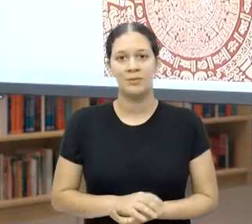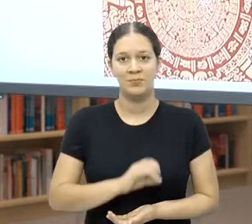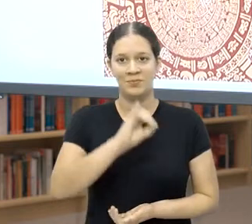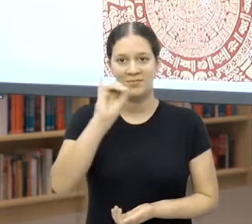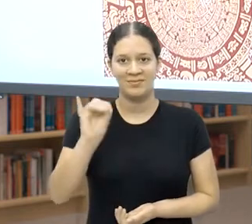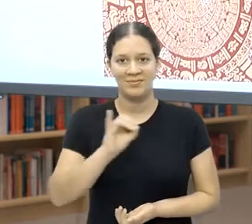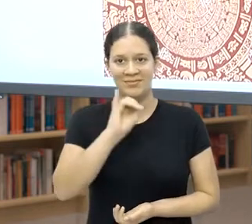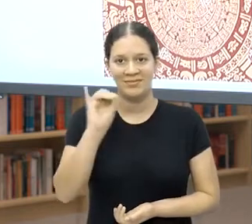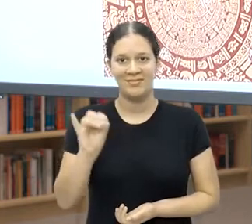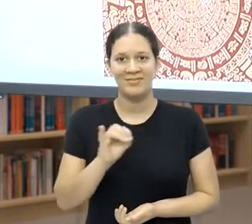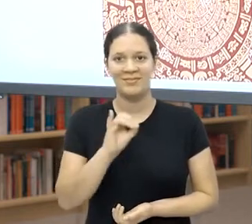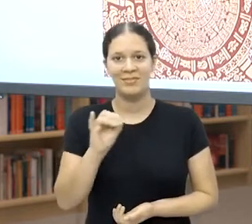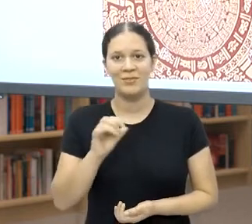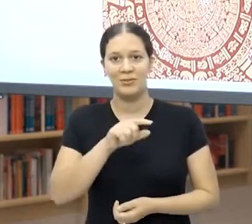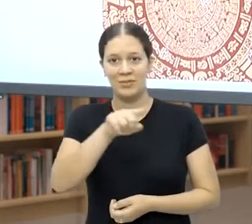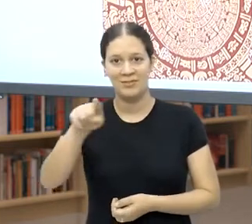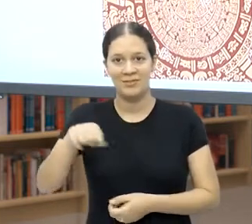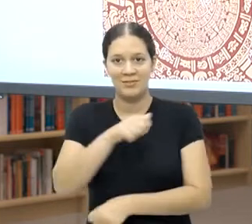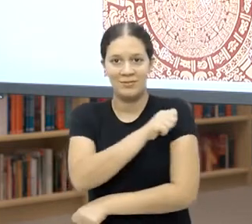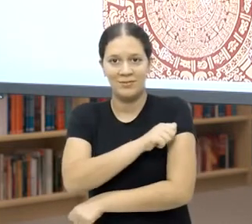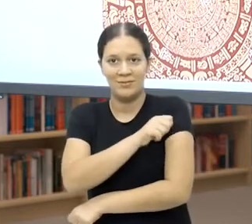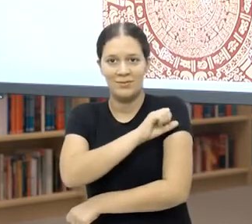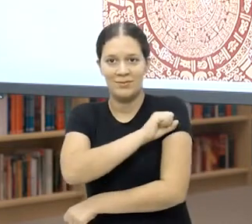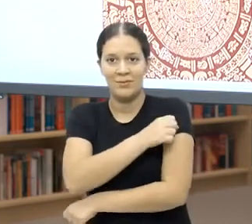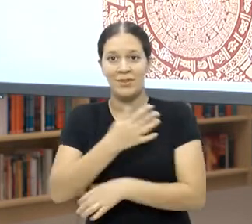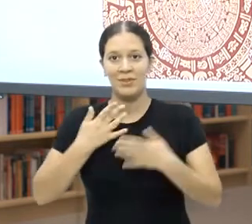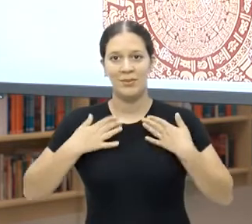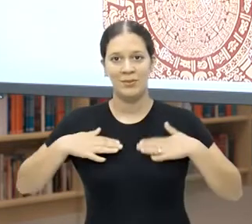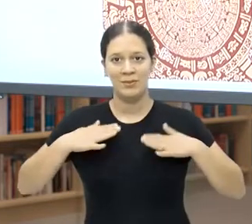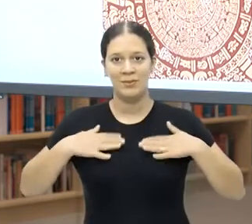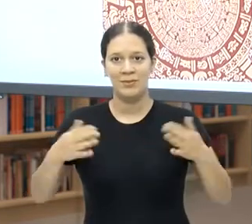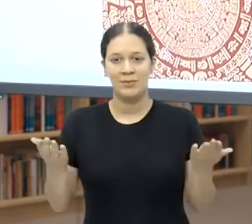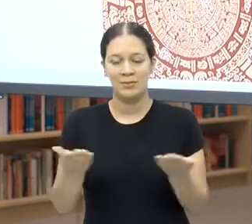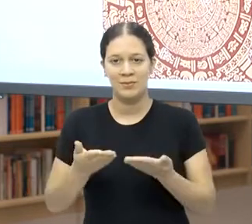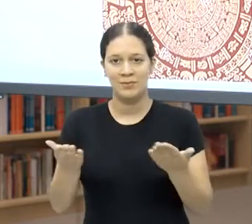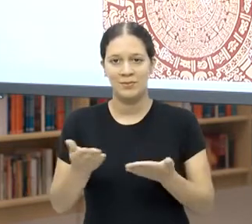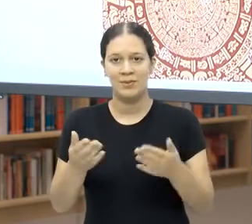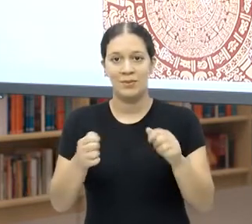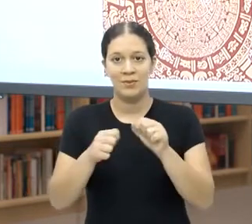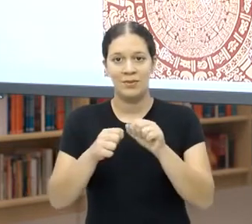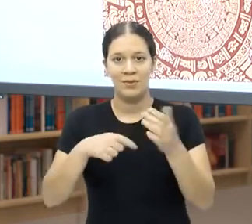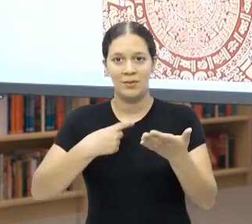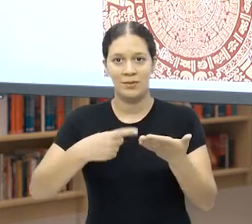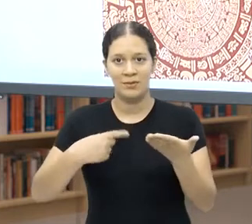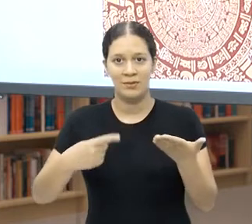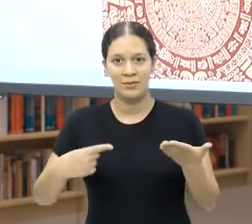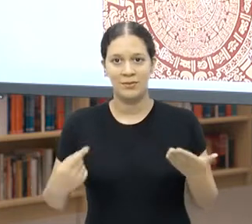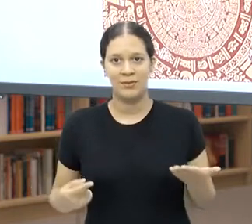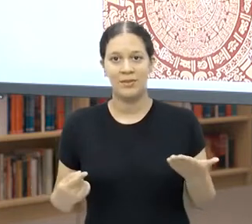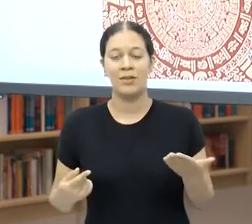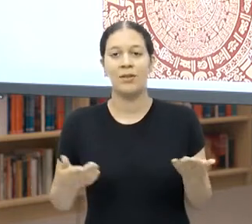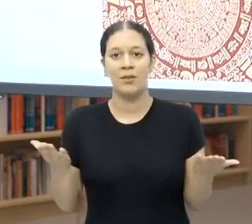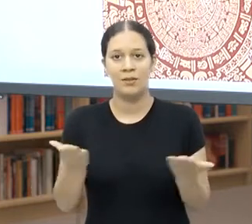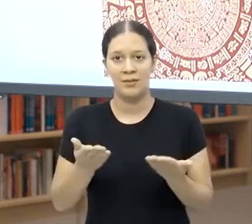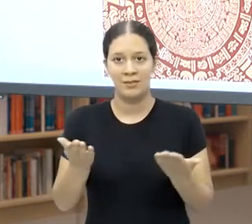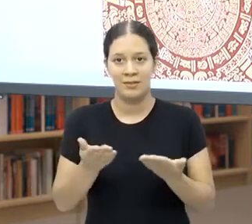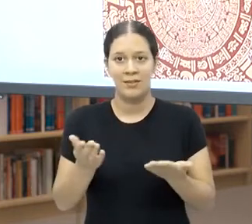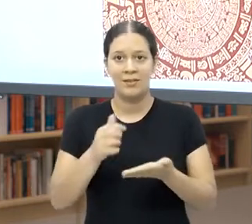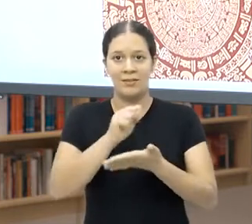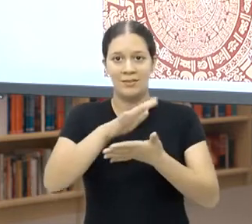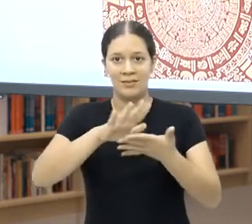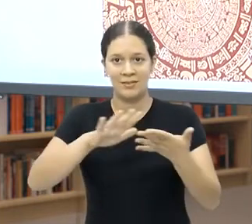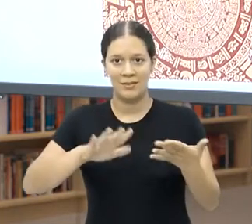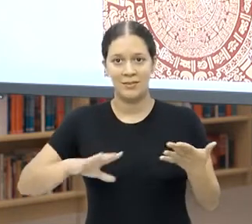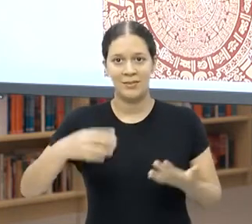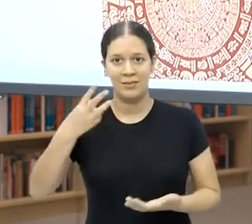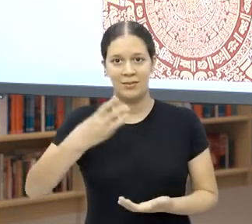Olá, galera do 8º ano, tudo bem com vocês? Tranquilo? Hoje nós vamos fazer a correção do nosso caderno de atividade